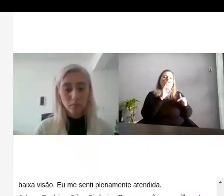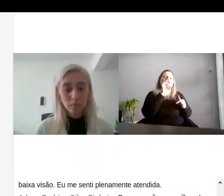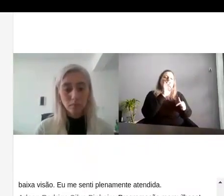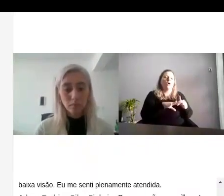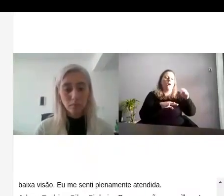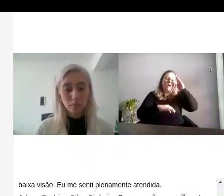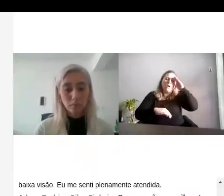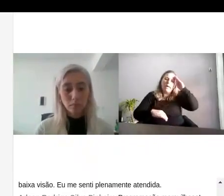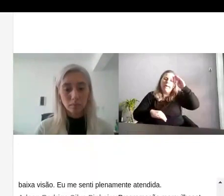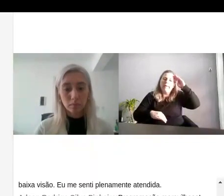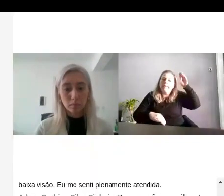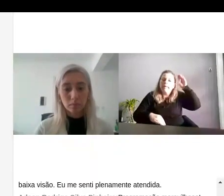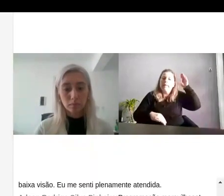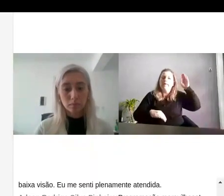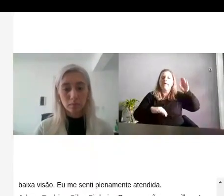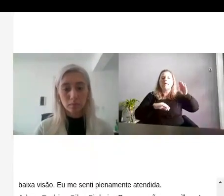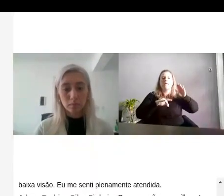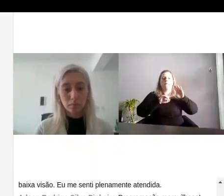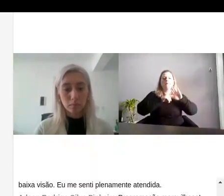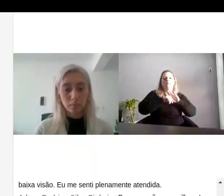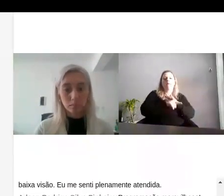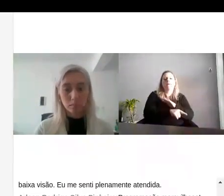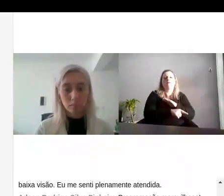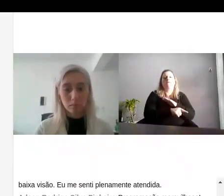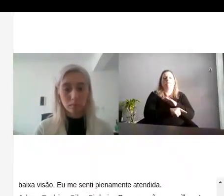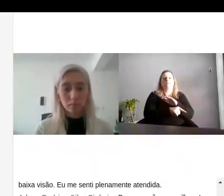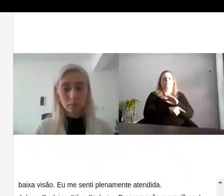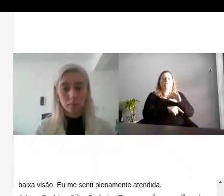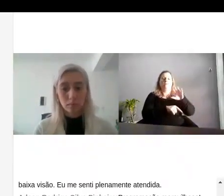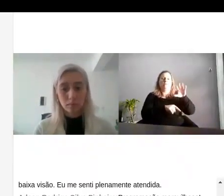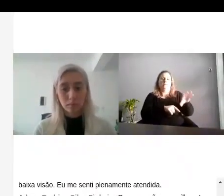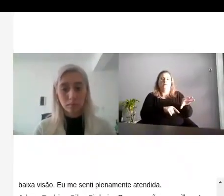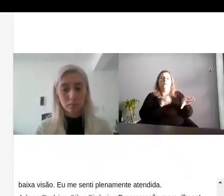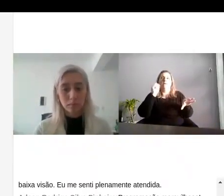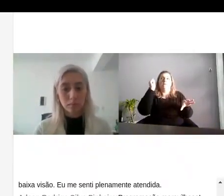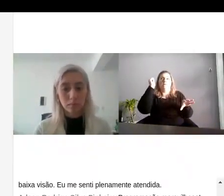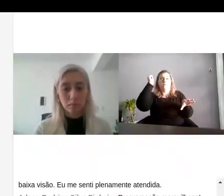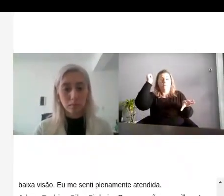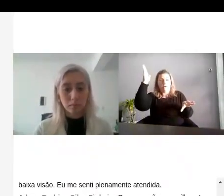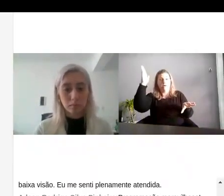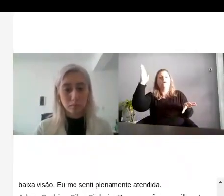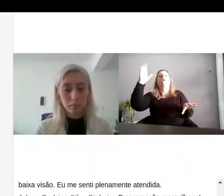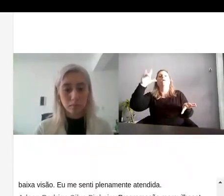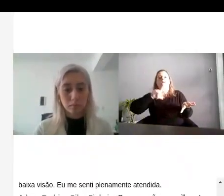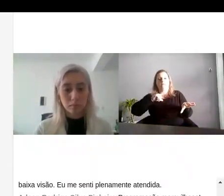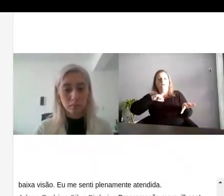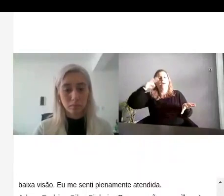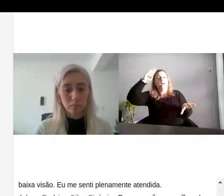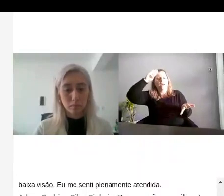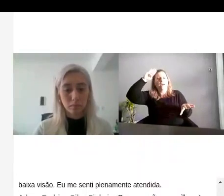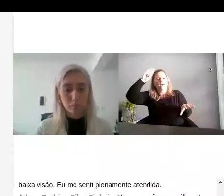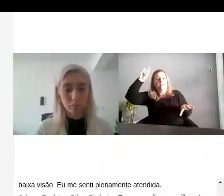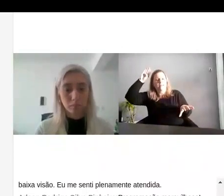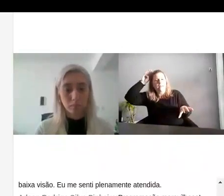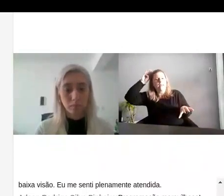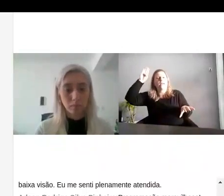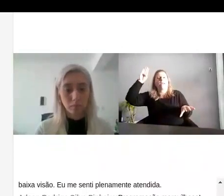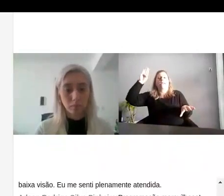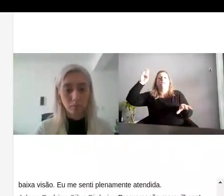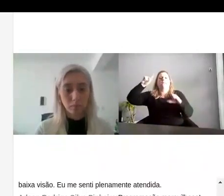tão consistente quanto se tem na maioria dos países